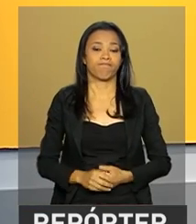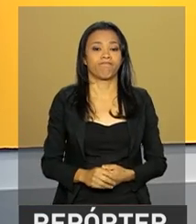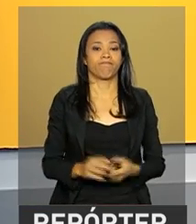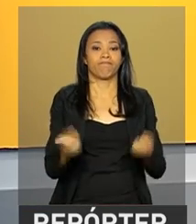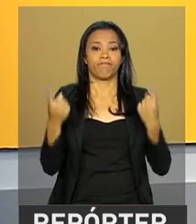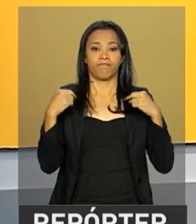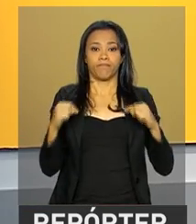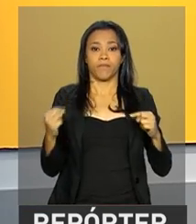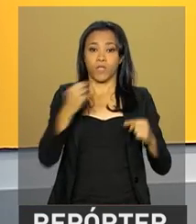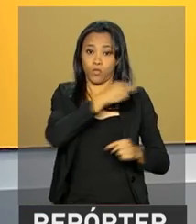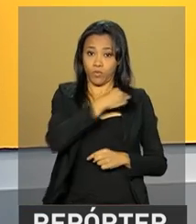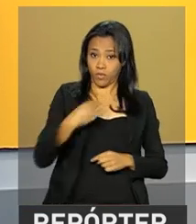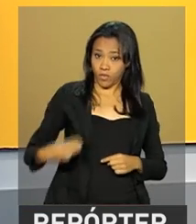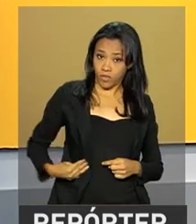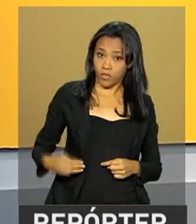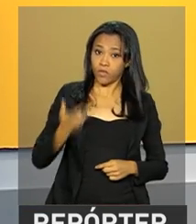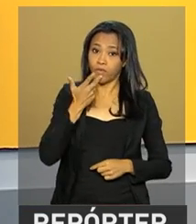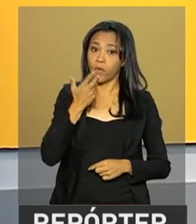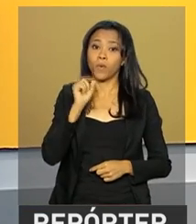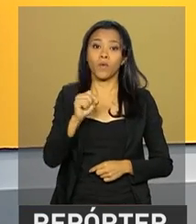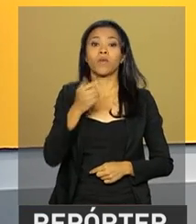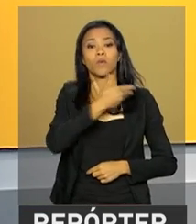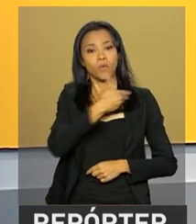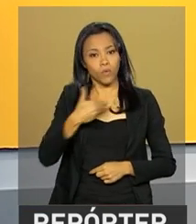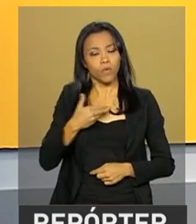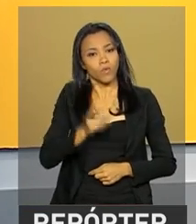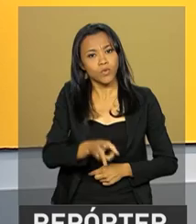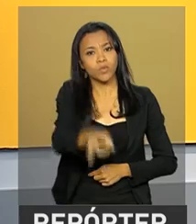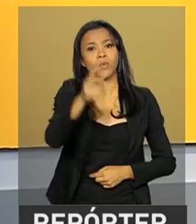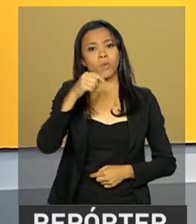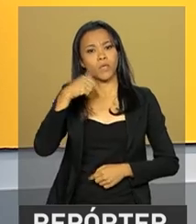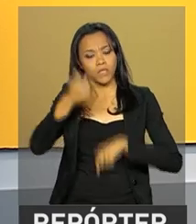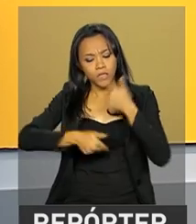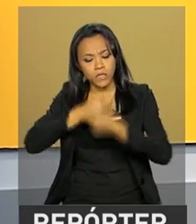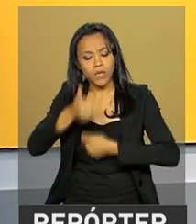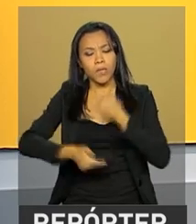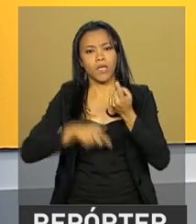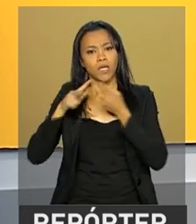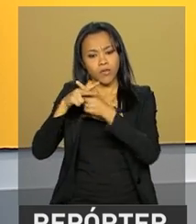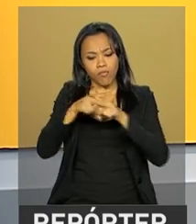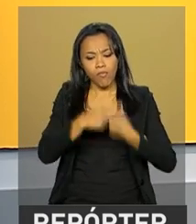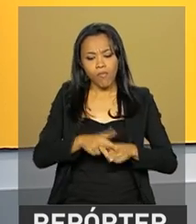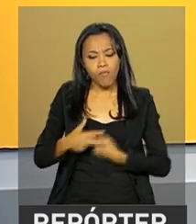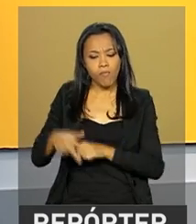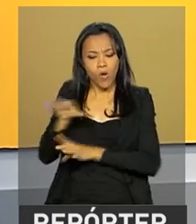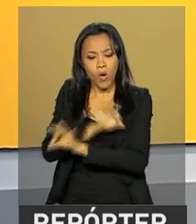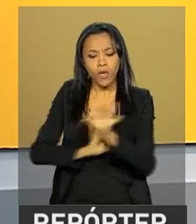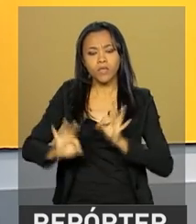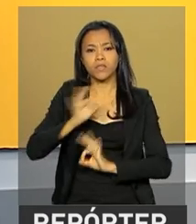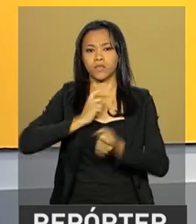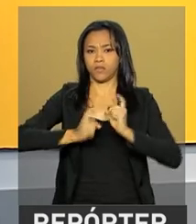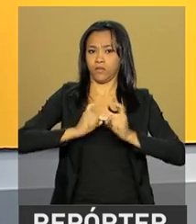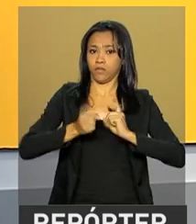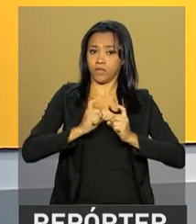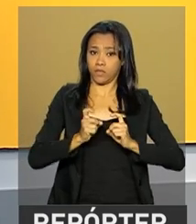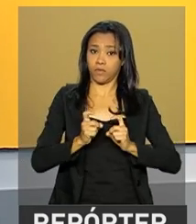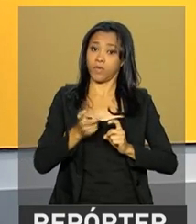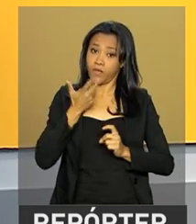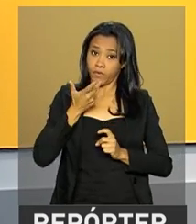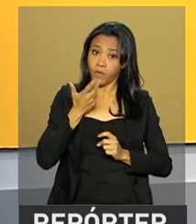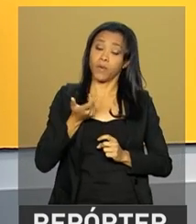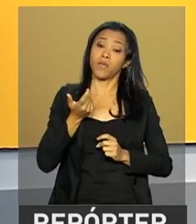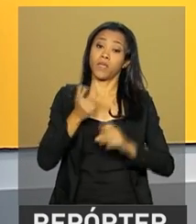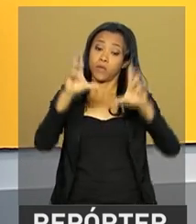E o ministro da Fazenda disse ainda que o governo continua fazendo o dever de casa sem aumentar gastos. Para ele, a queda